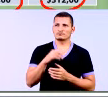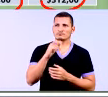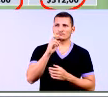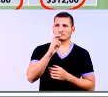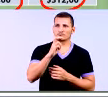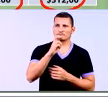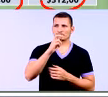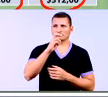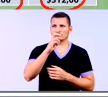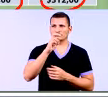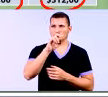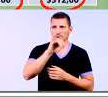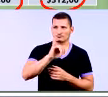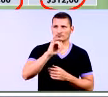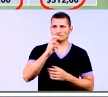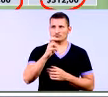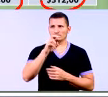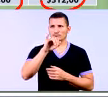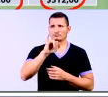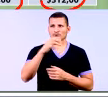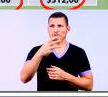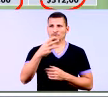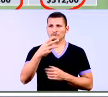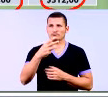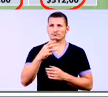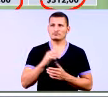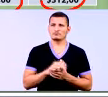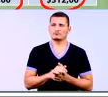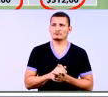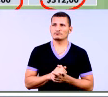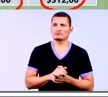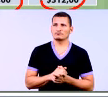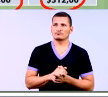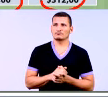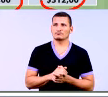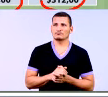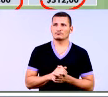i3, ué, Fábio, mas esse cara aqui, ó,